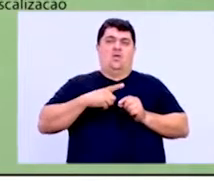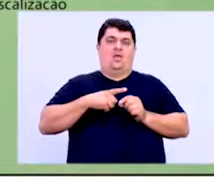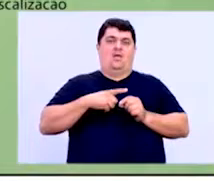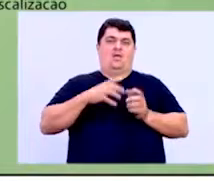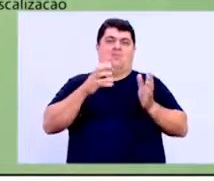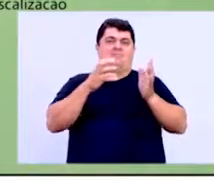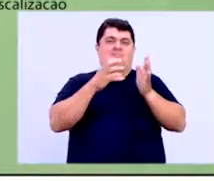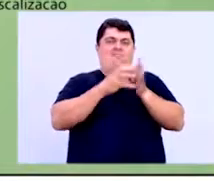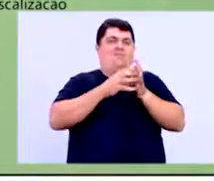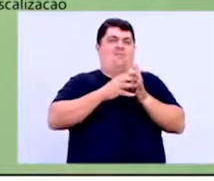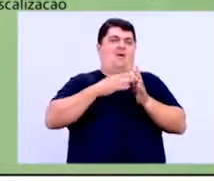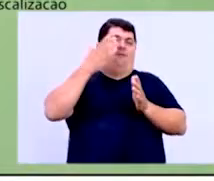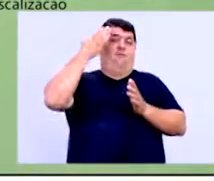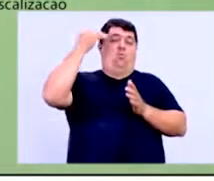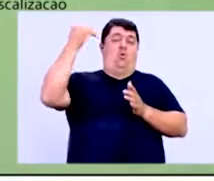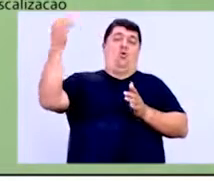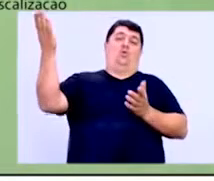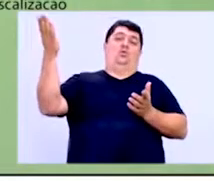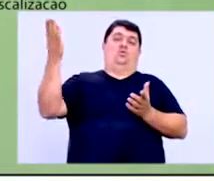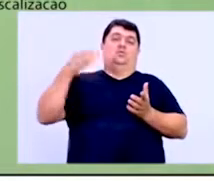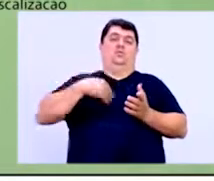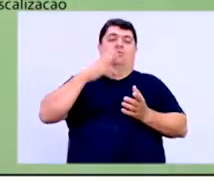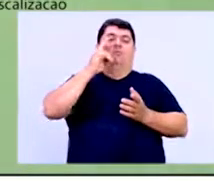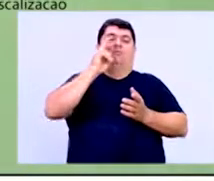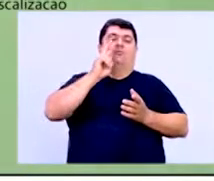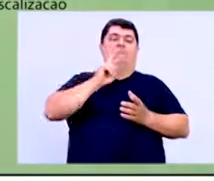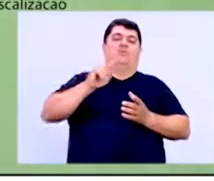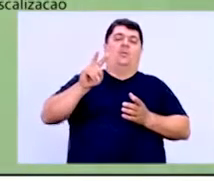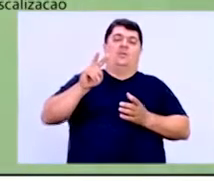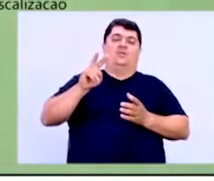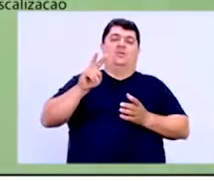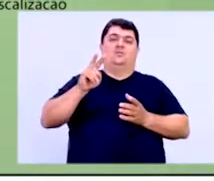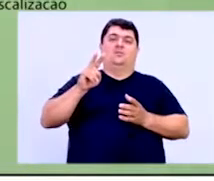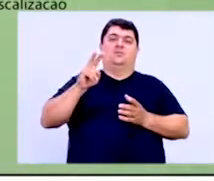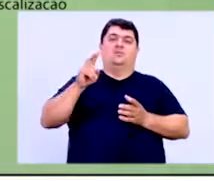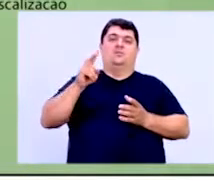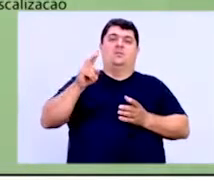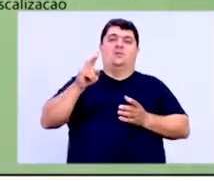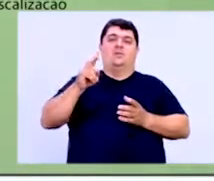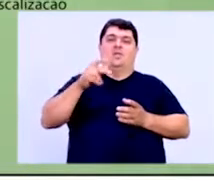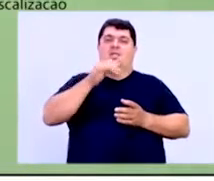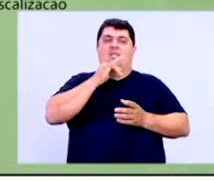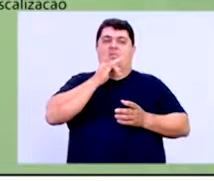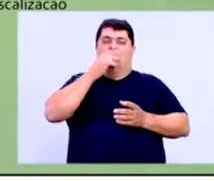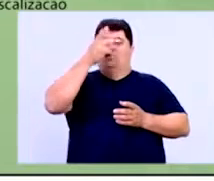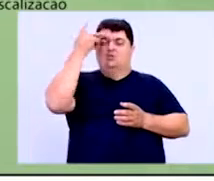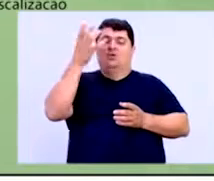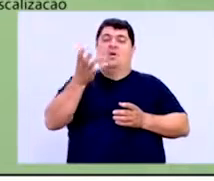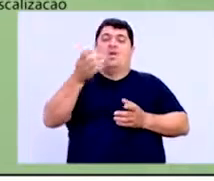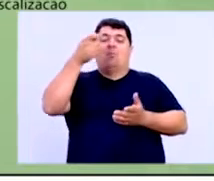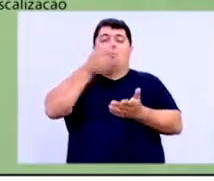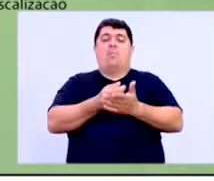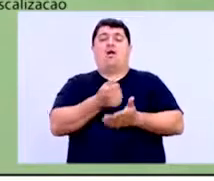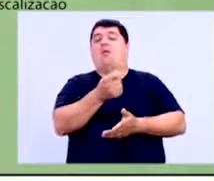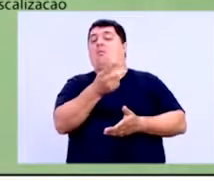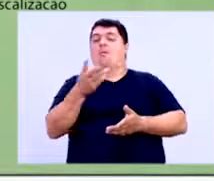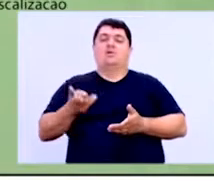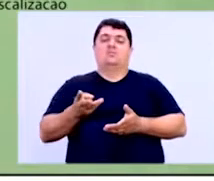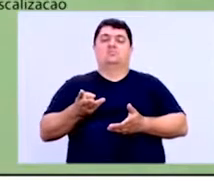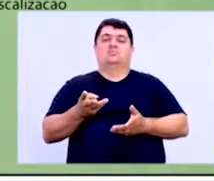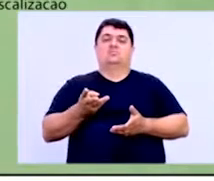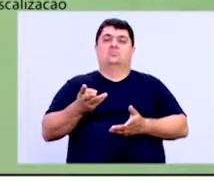né? E consiste em quê? Verificar o preço que os consumidores estariam dispostos a pagar pelo produto, ou